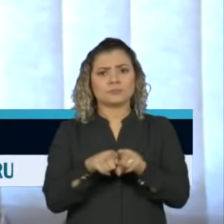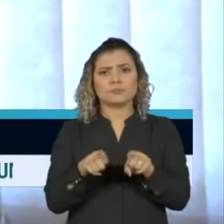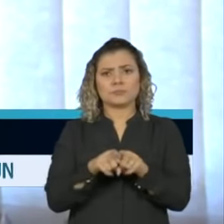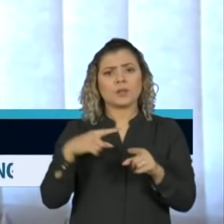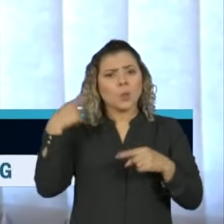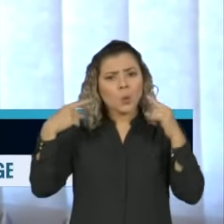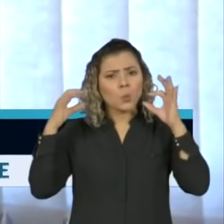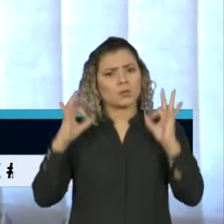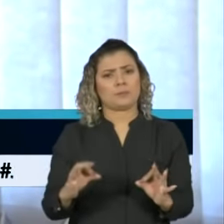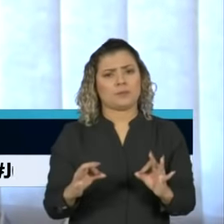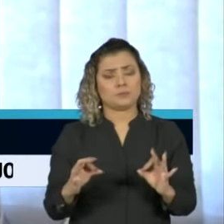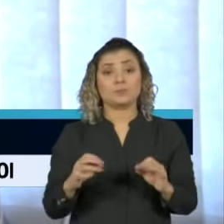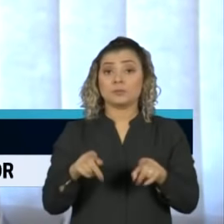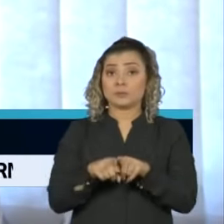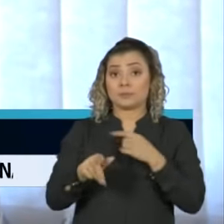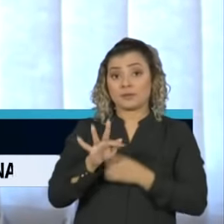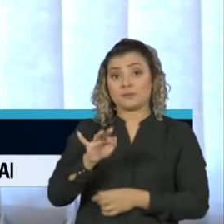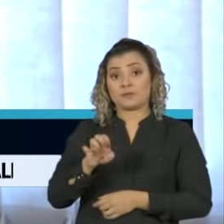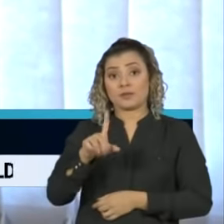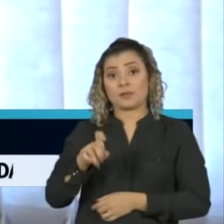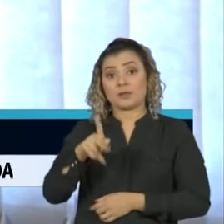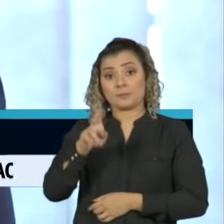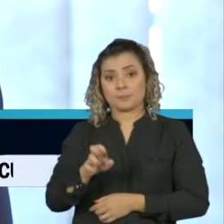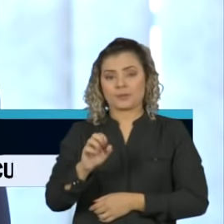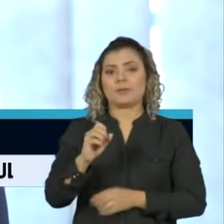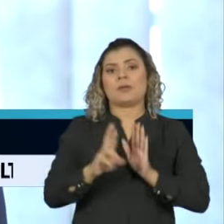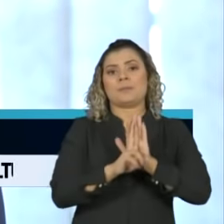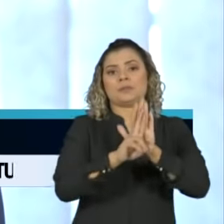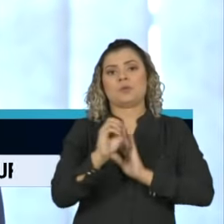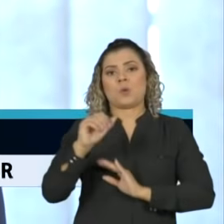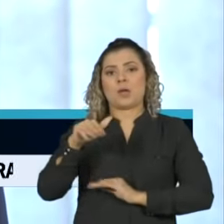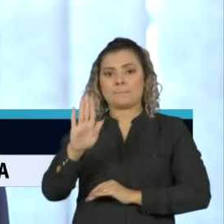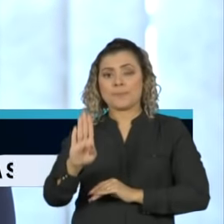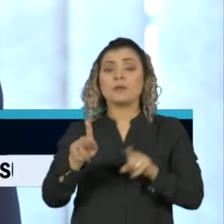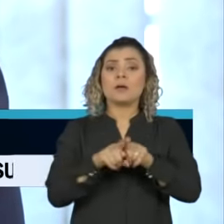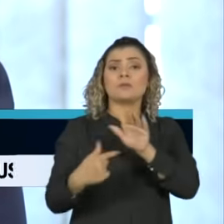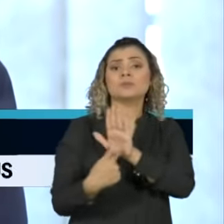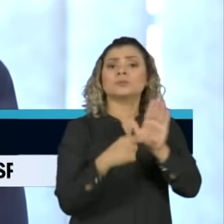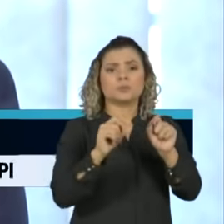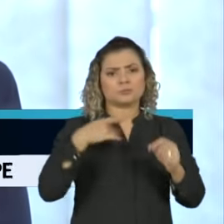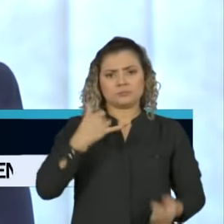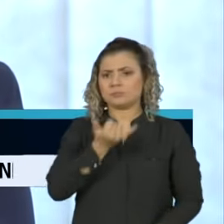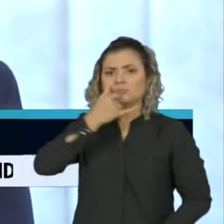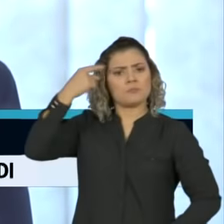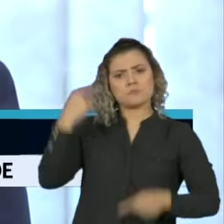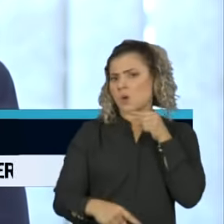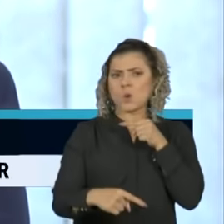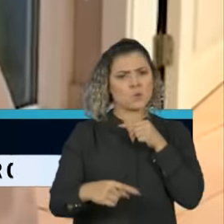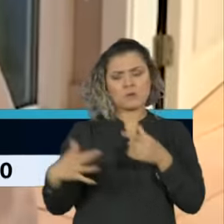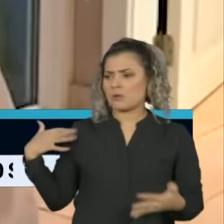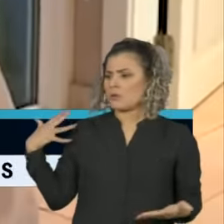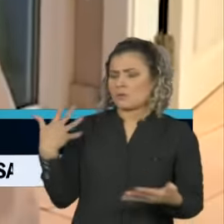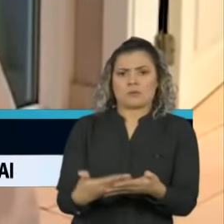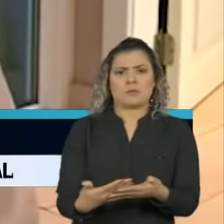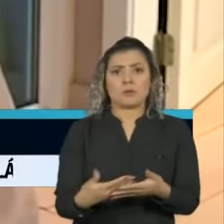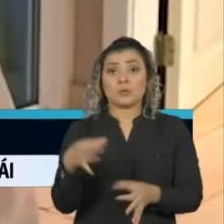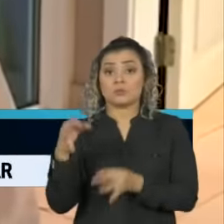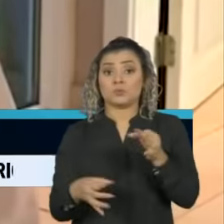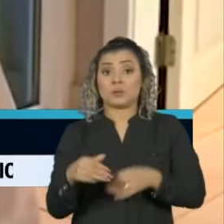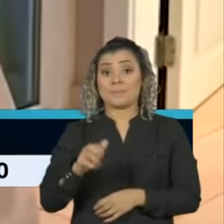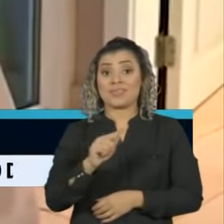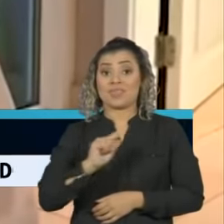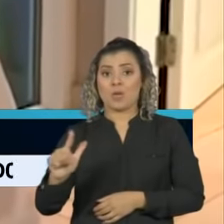do Brasil, Felipe Santa Cruz, classificou a fala de Bolsonaro como uma das mais desonestas da história. O jurista Miguel